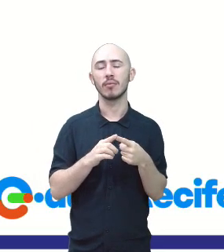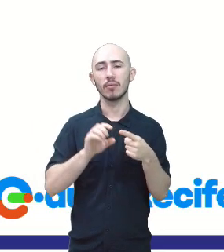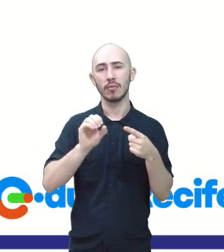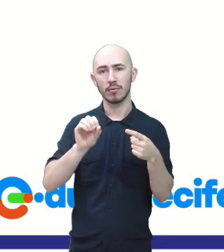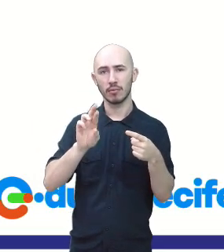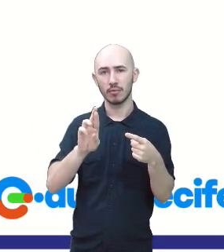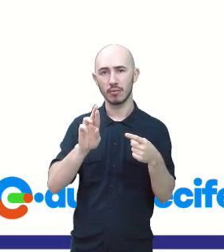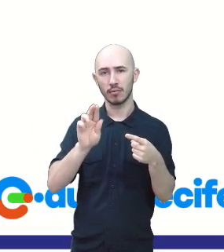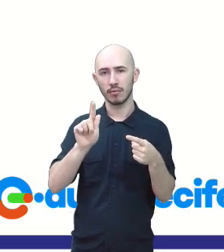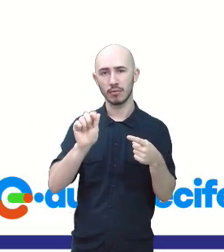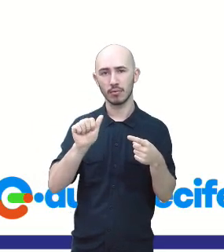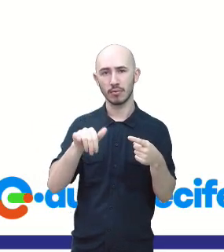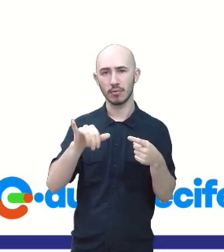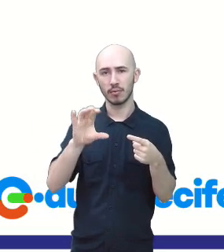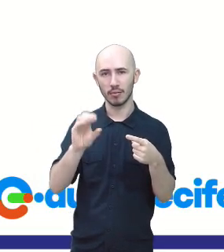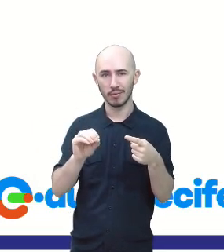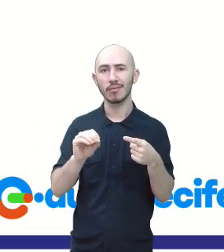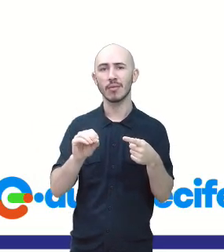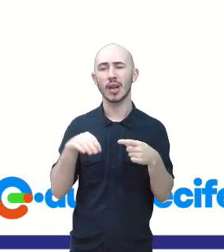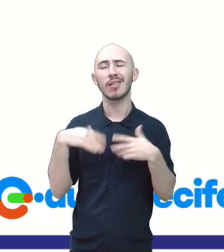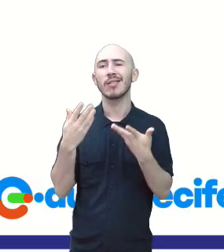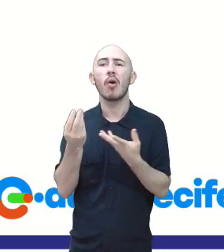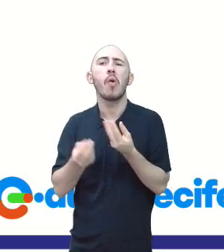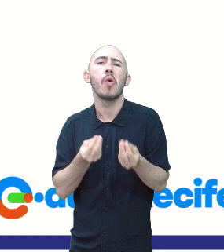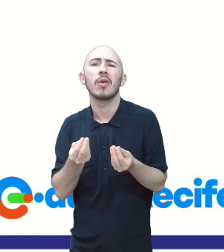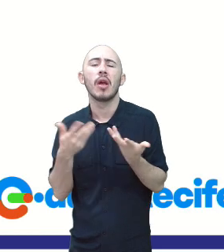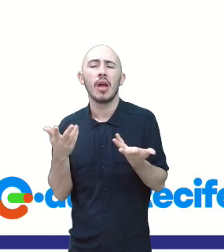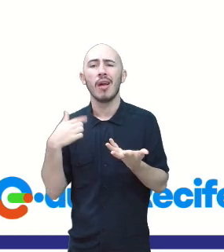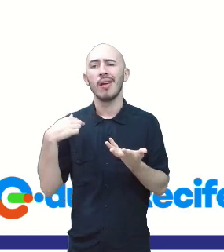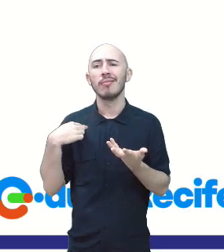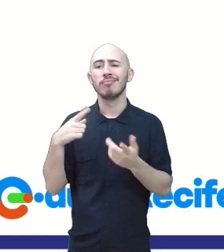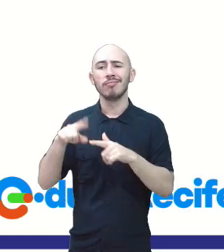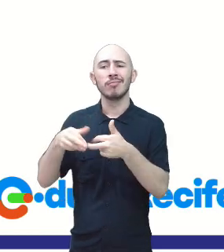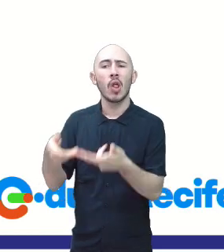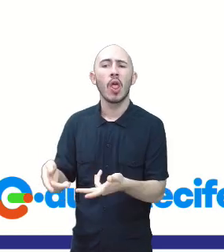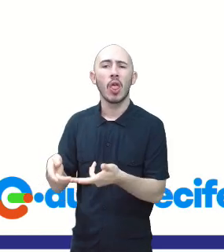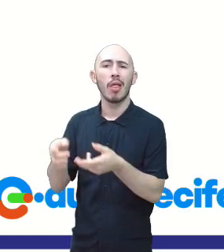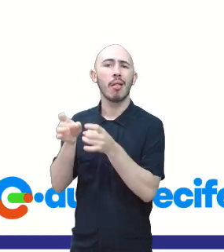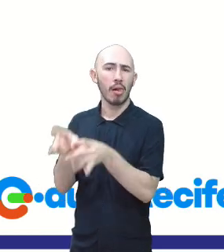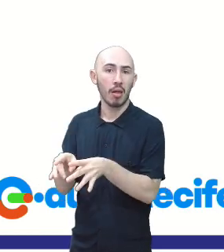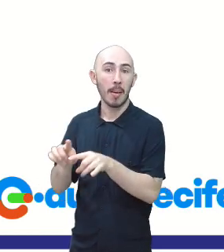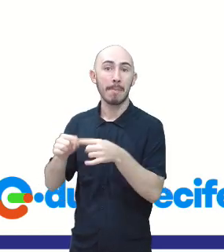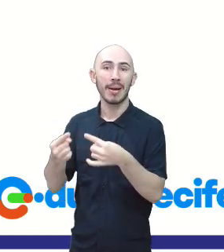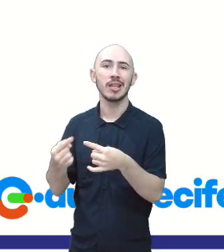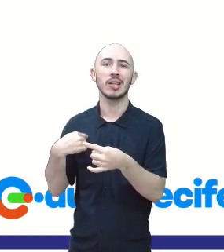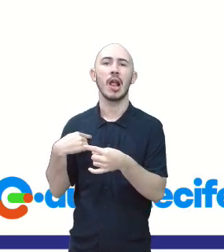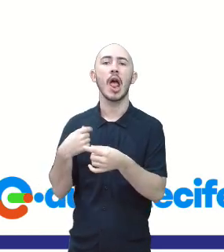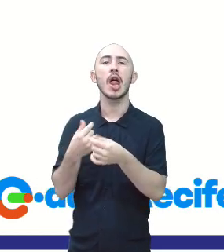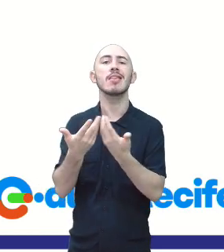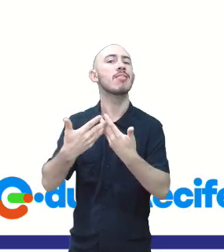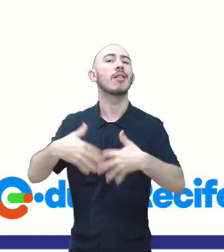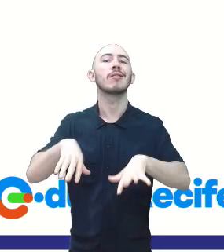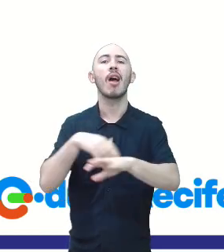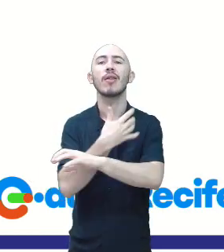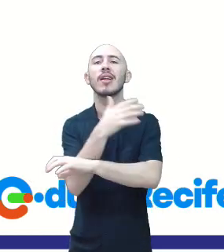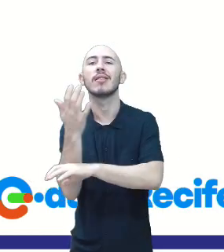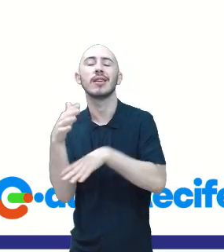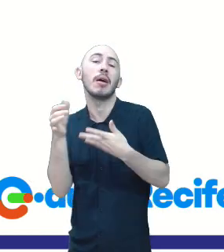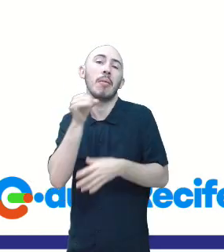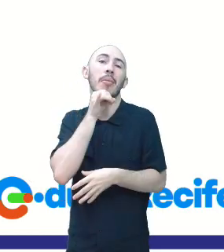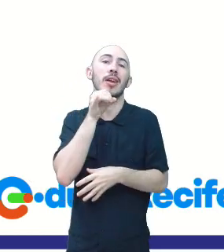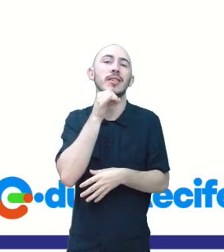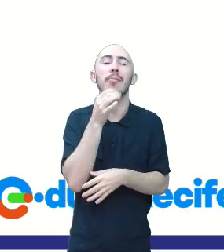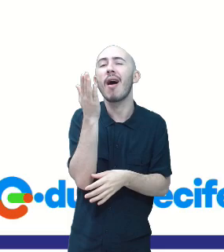sólidos naturais, eles são provenientes dos seres vivos, como restos de alimentos